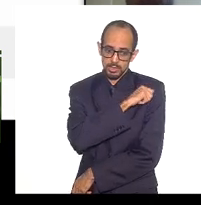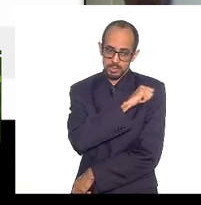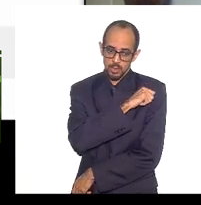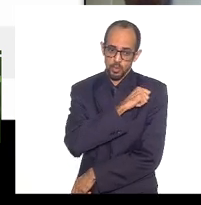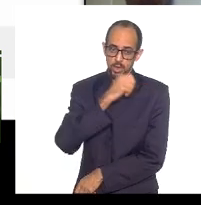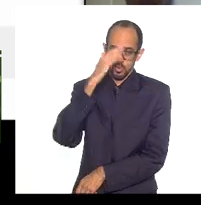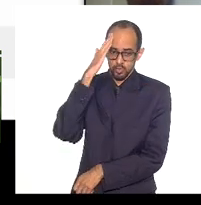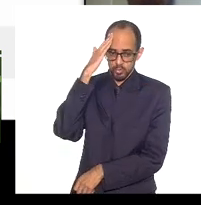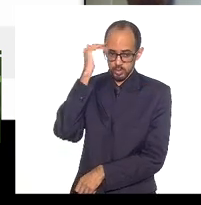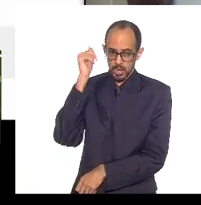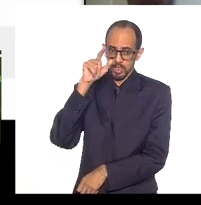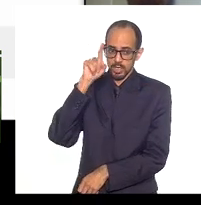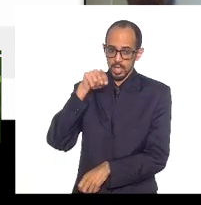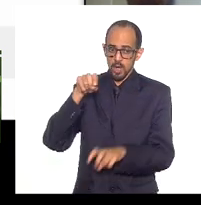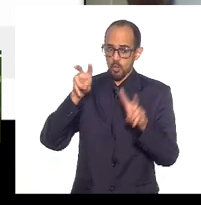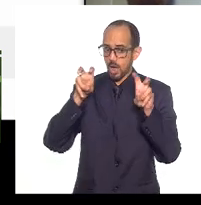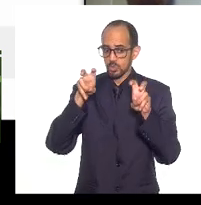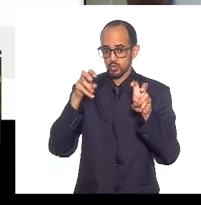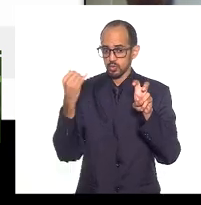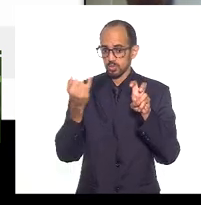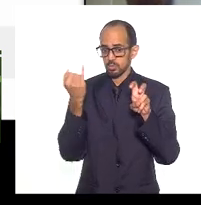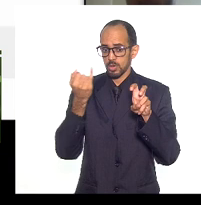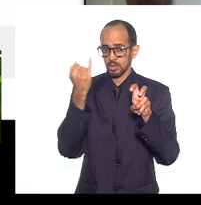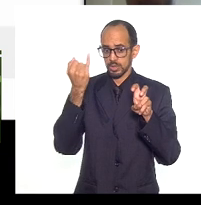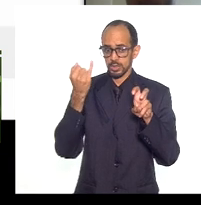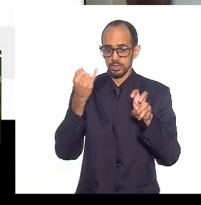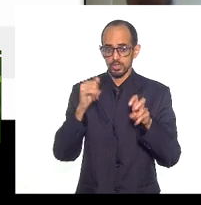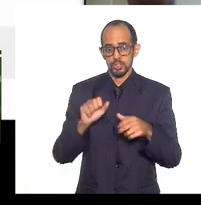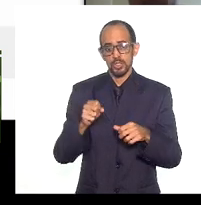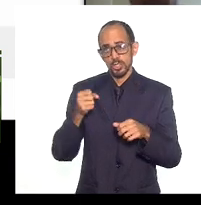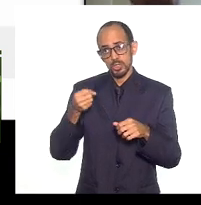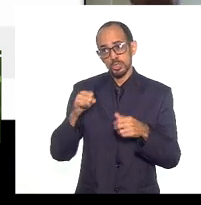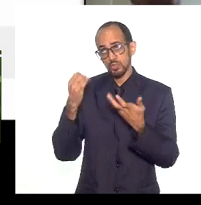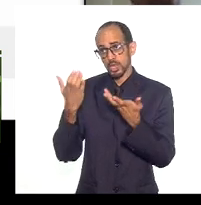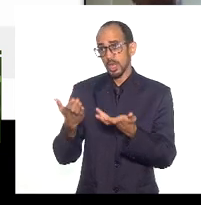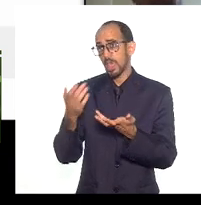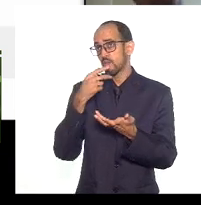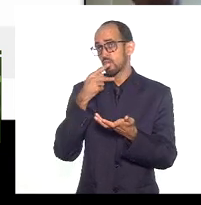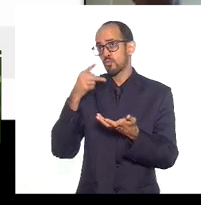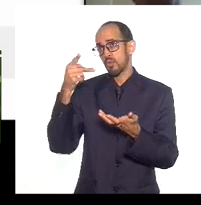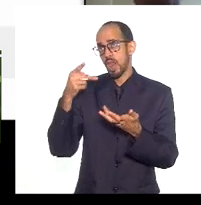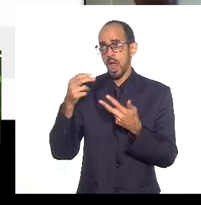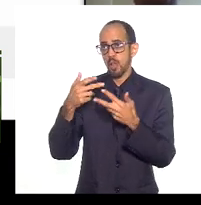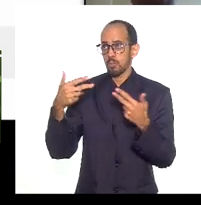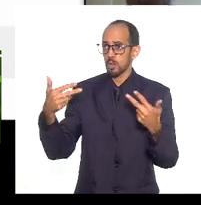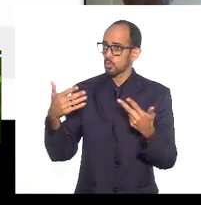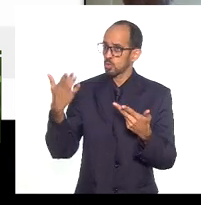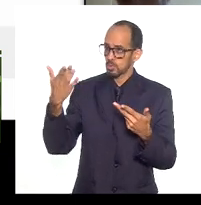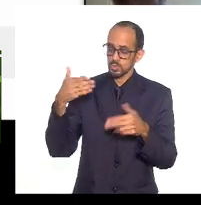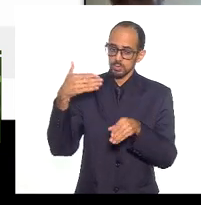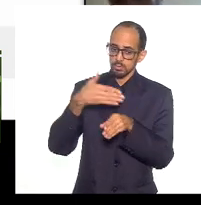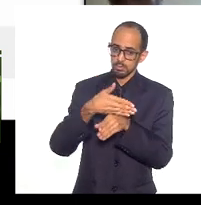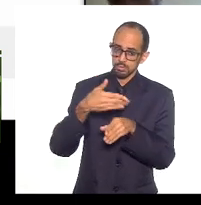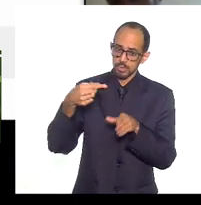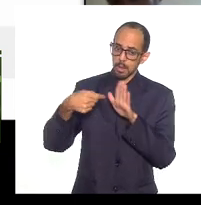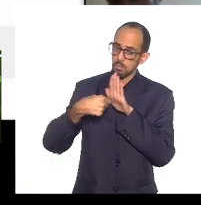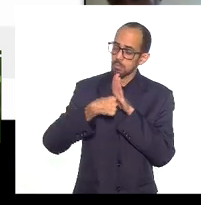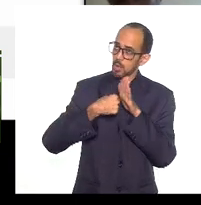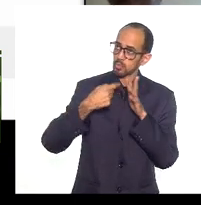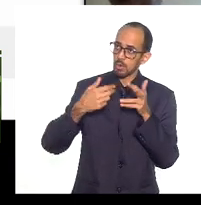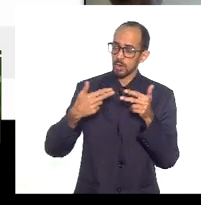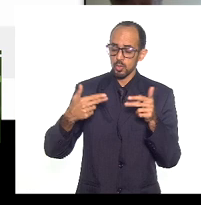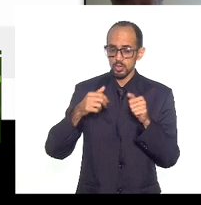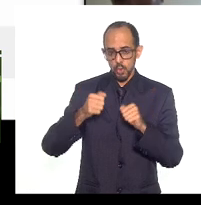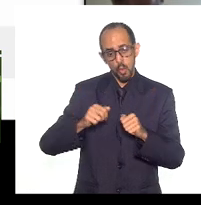de interesse, não sei se você quer fazer, como fez no tópico passado, alguma abordagem específica, ou